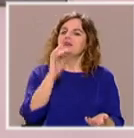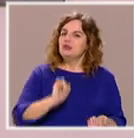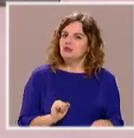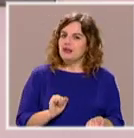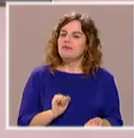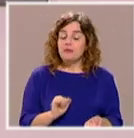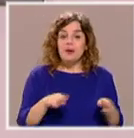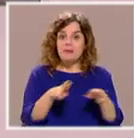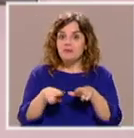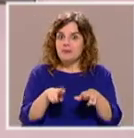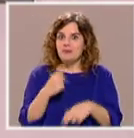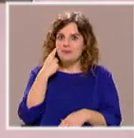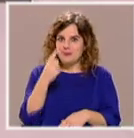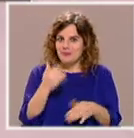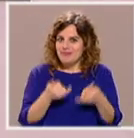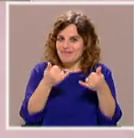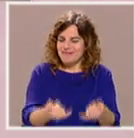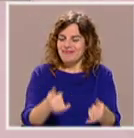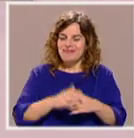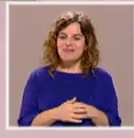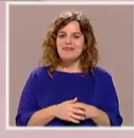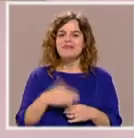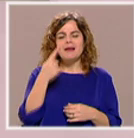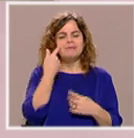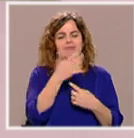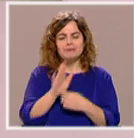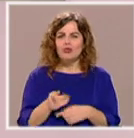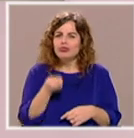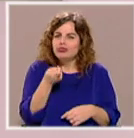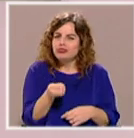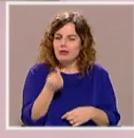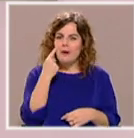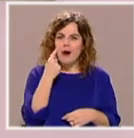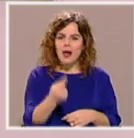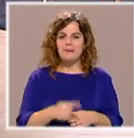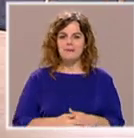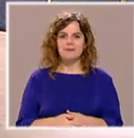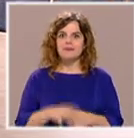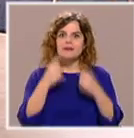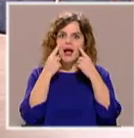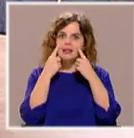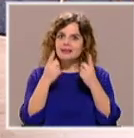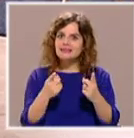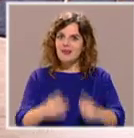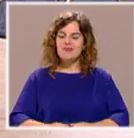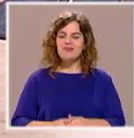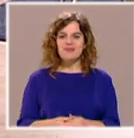Vamos então ver o vídeo que se segue, que vai mostrar um bocadinho sobre isso. Fiquem atentos ao